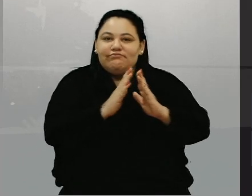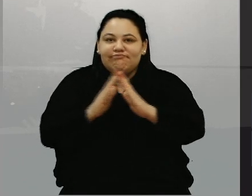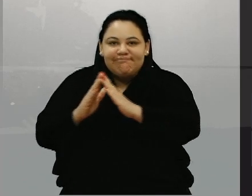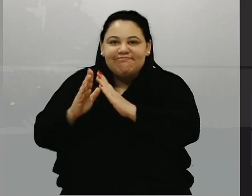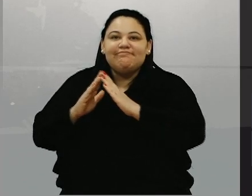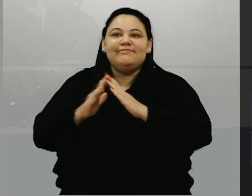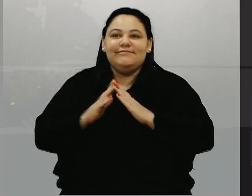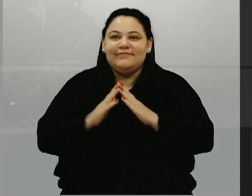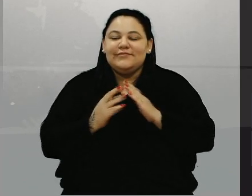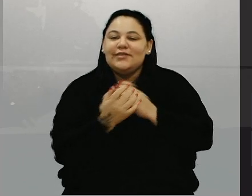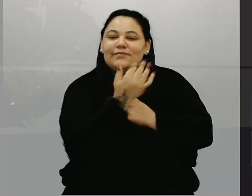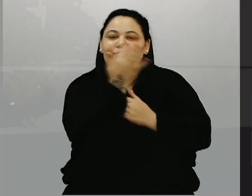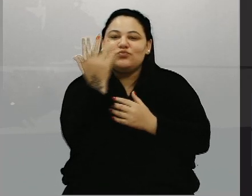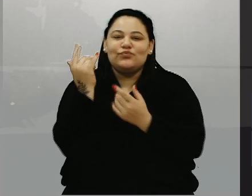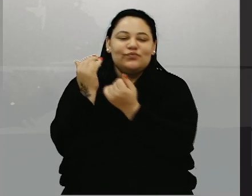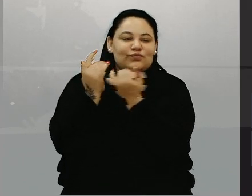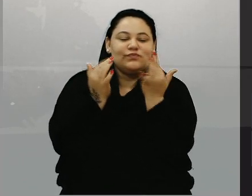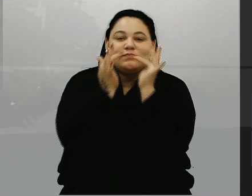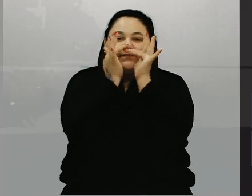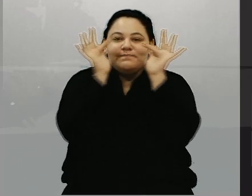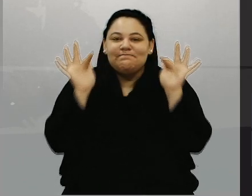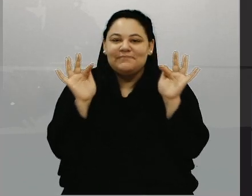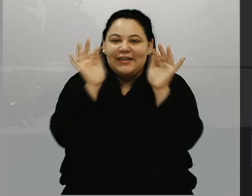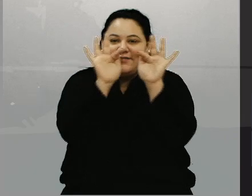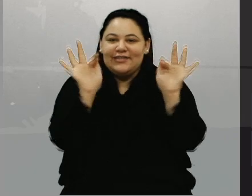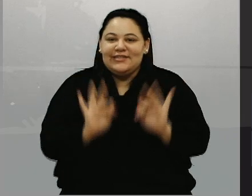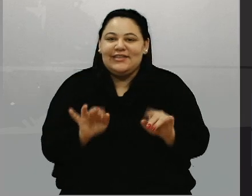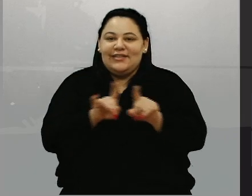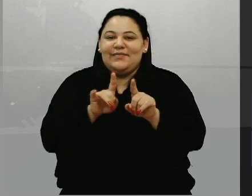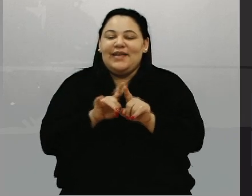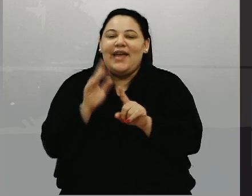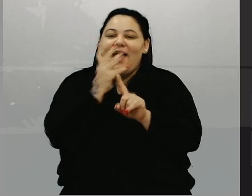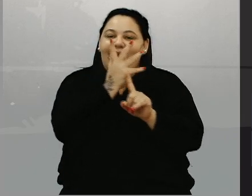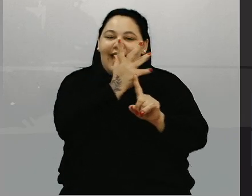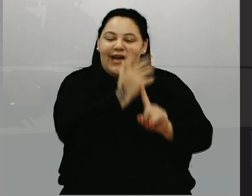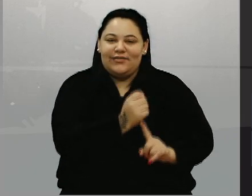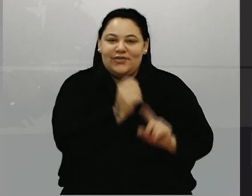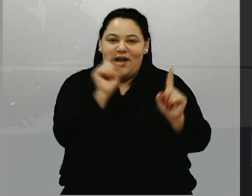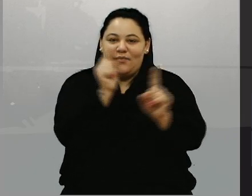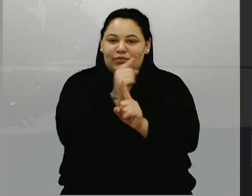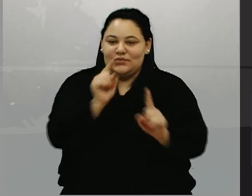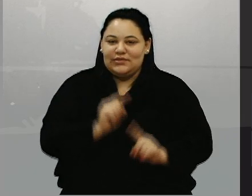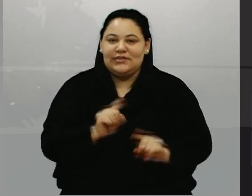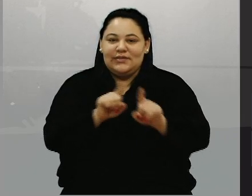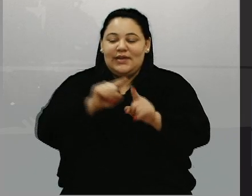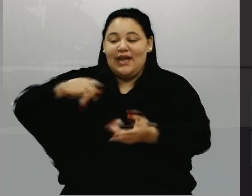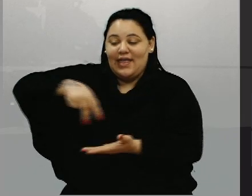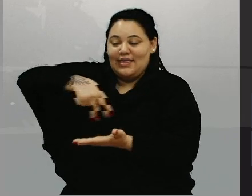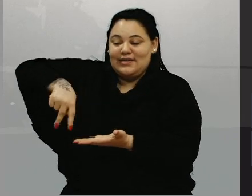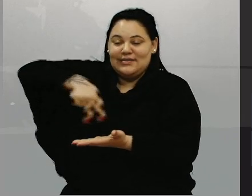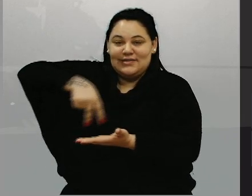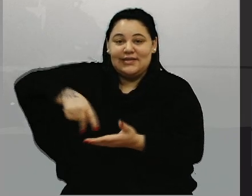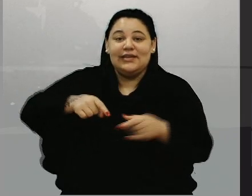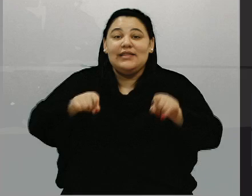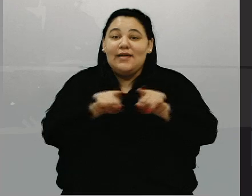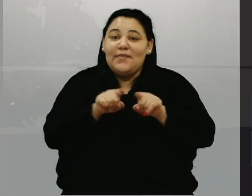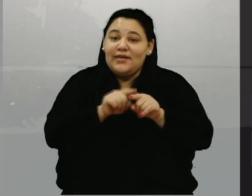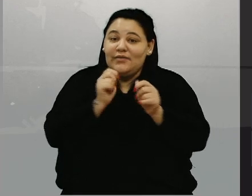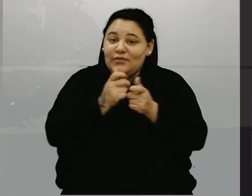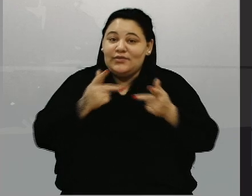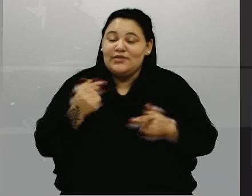seus jardins, a alegria, a arte, a música, a dança, que também são